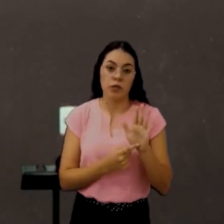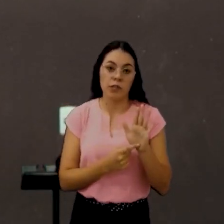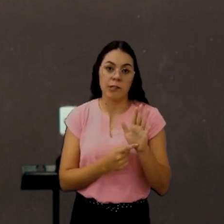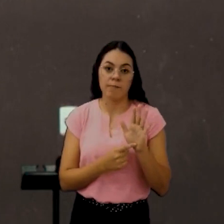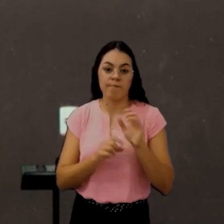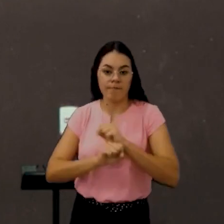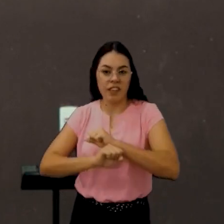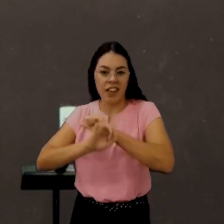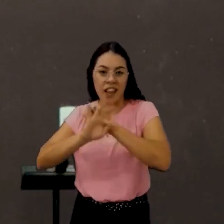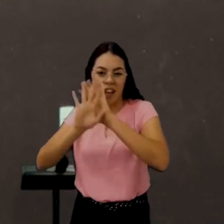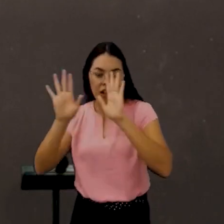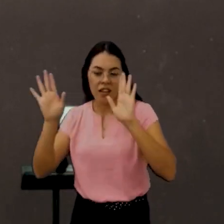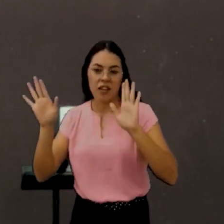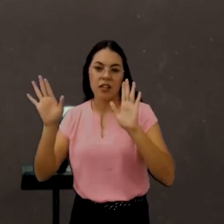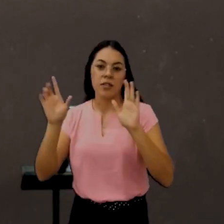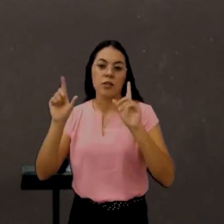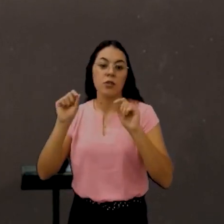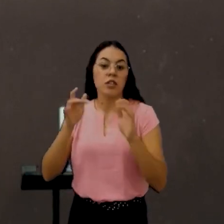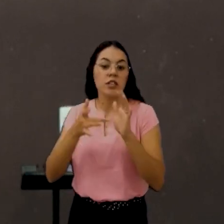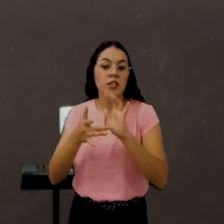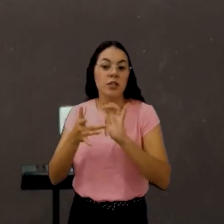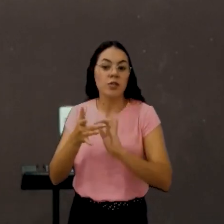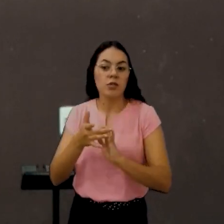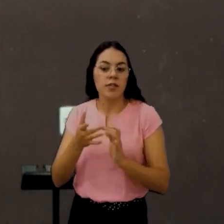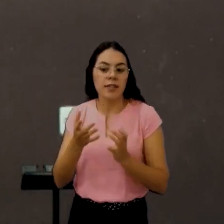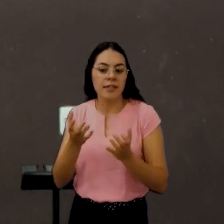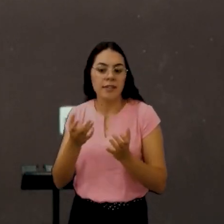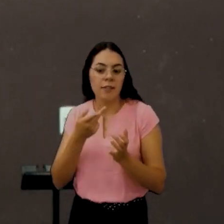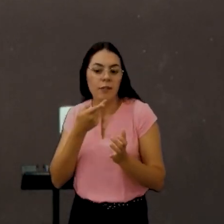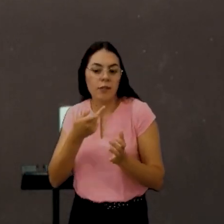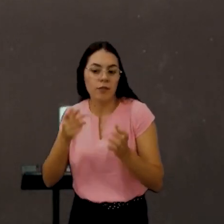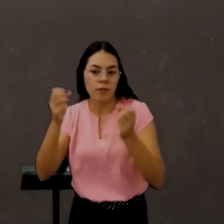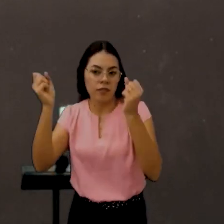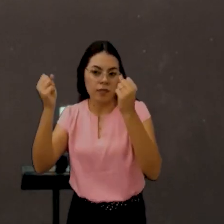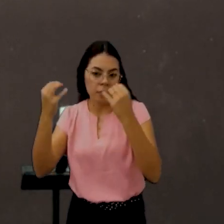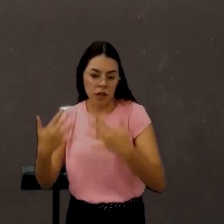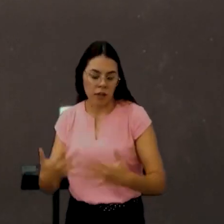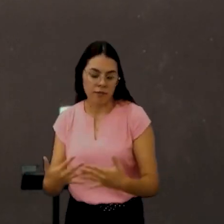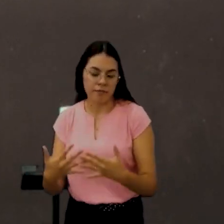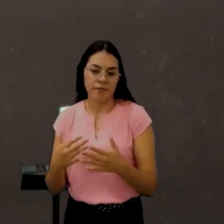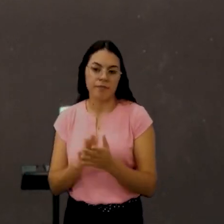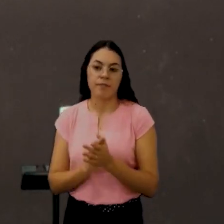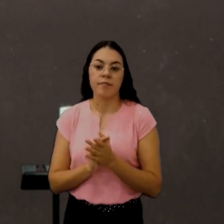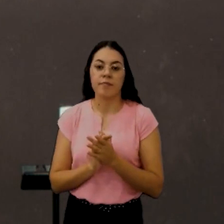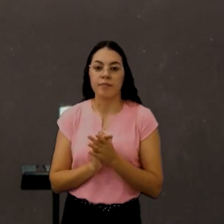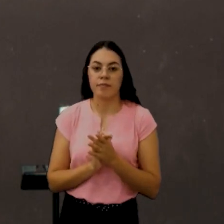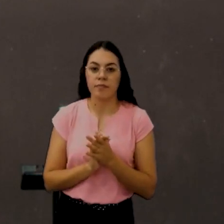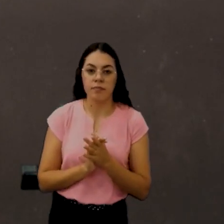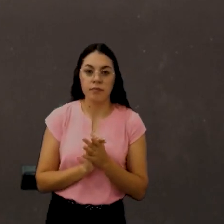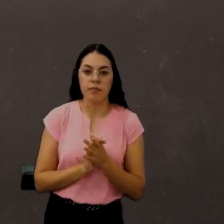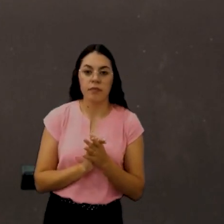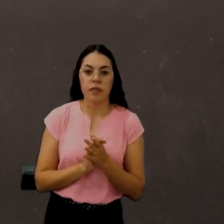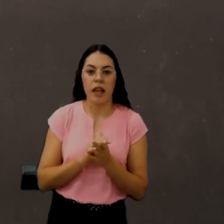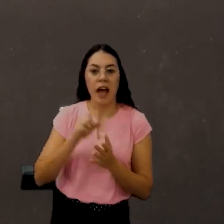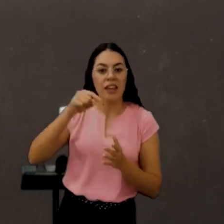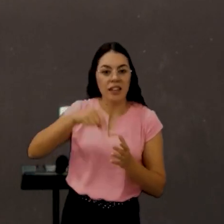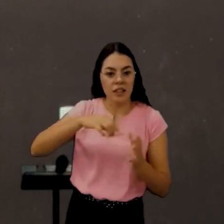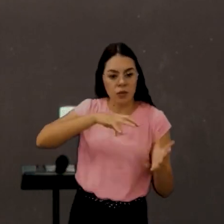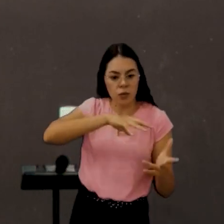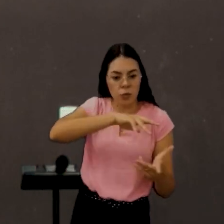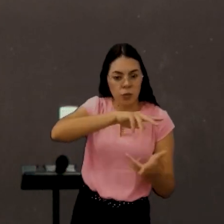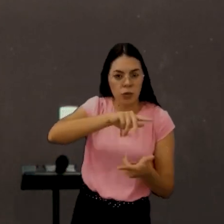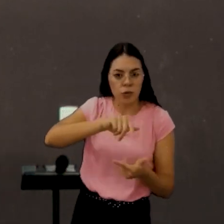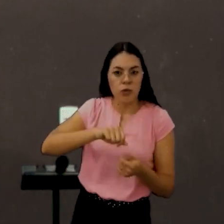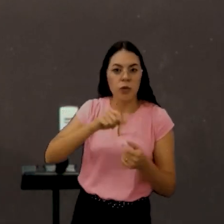dão clareza ao que Jesus quer dizer. A nossa condição aqui nessa terra é uma condição